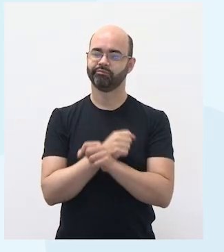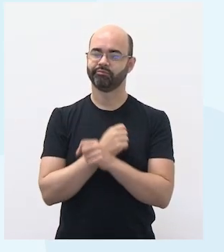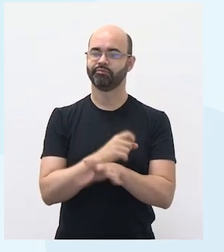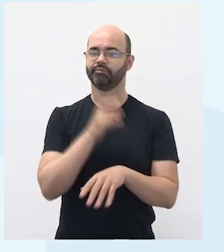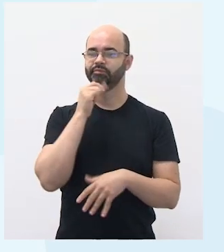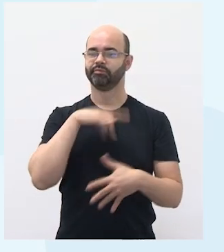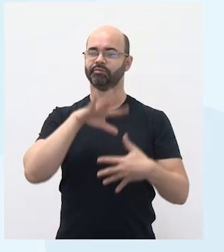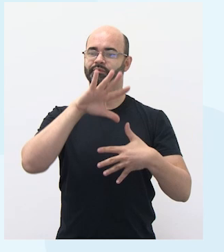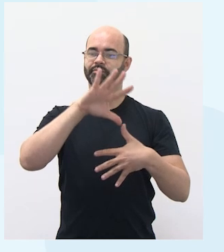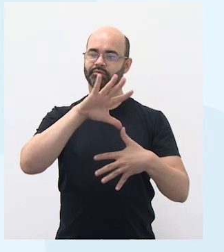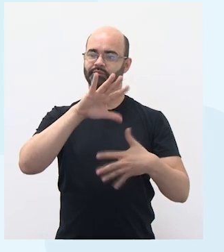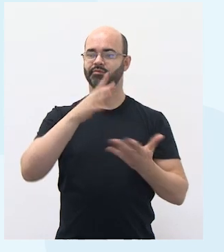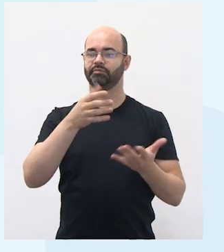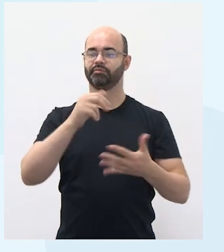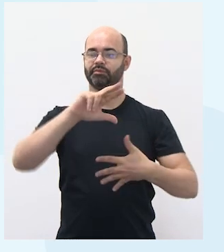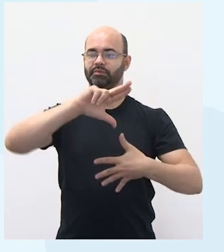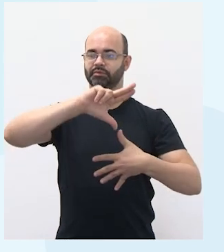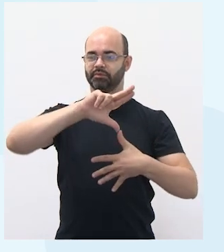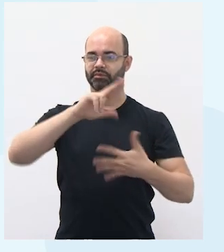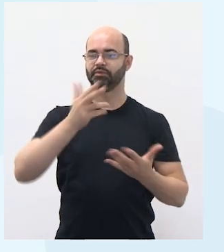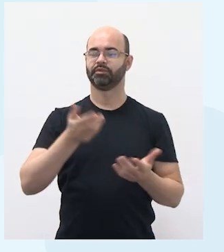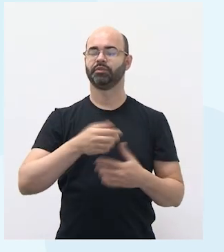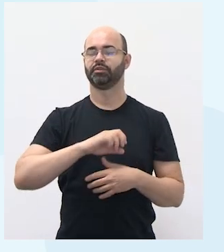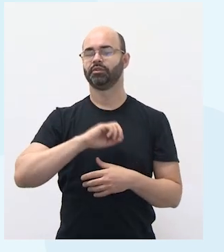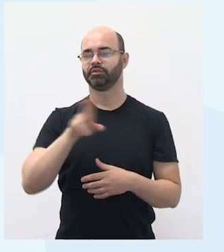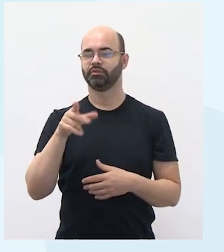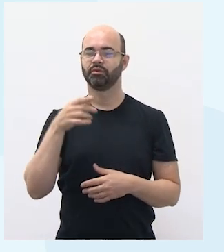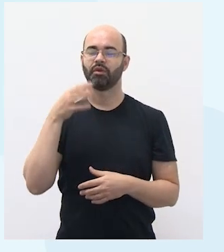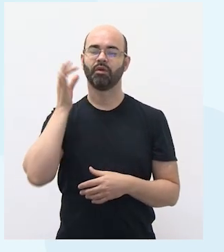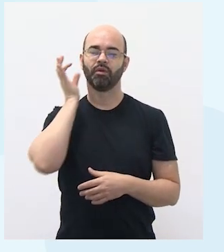latinos, ciganos, por aí vai.